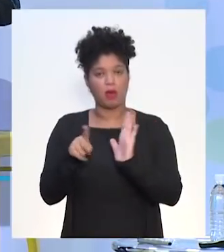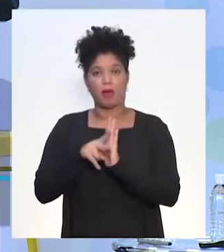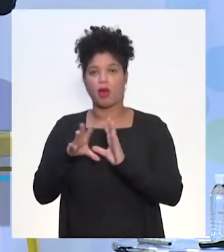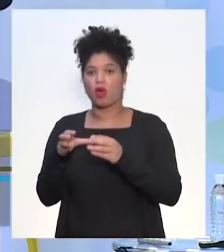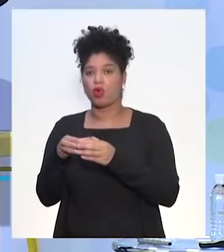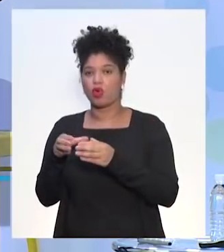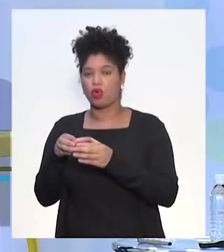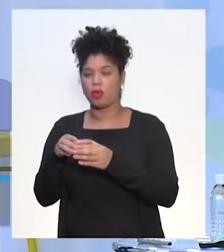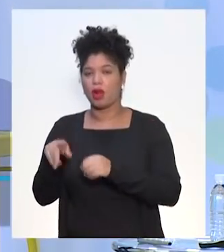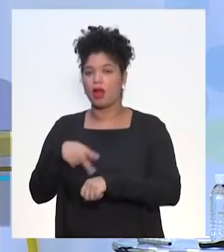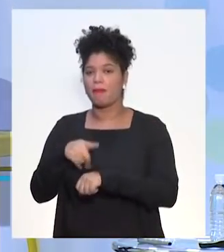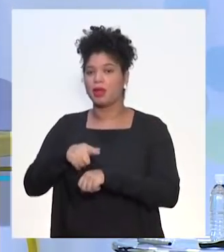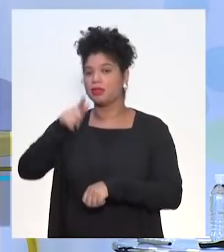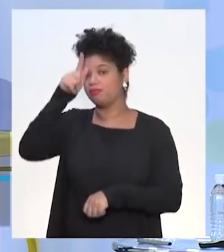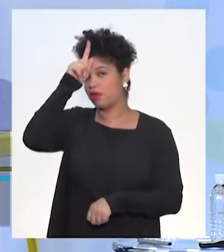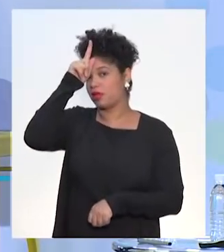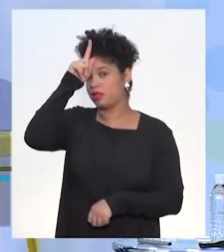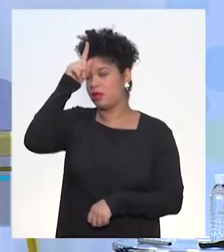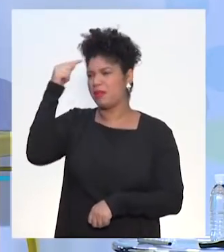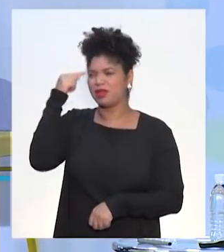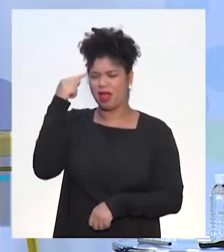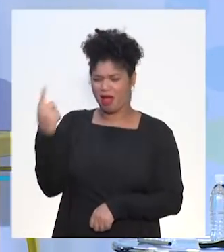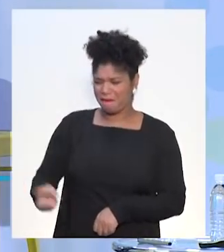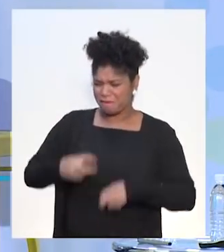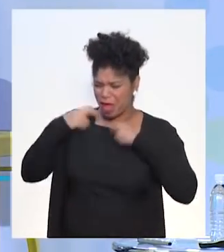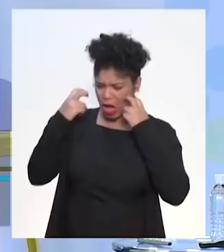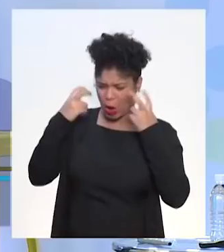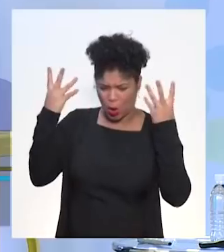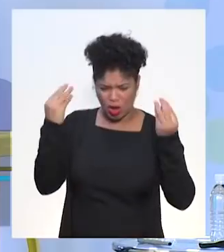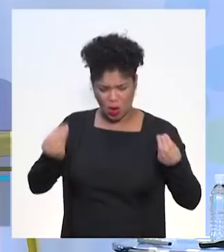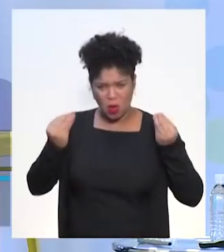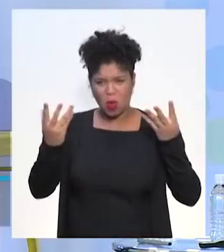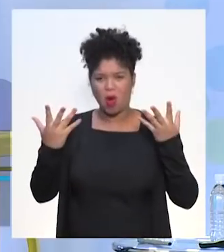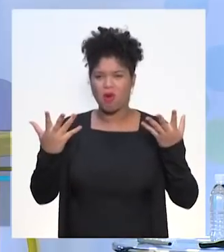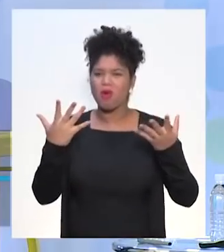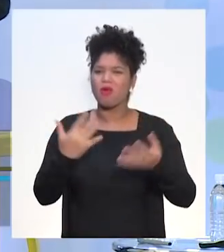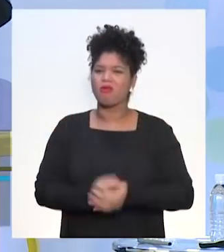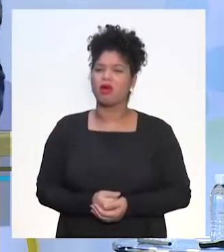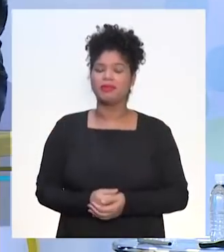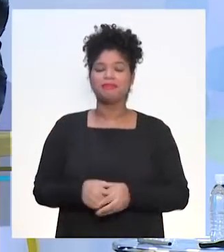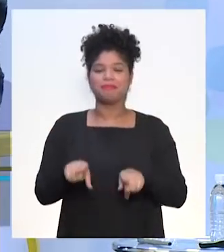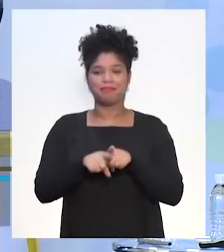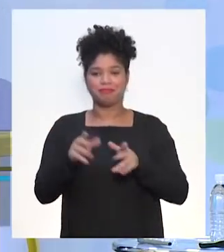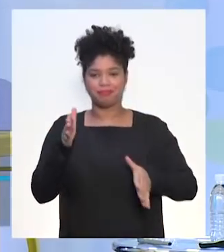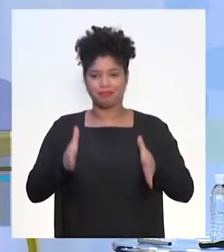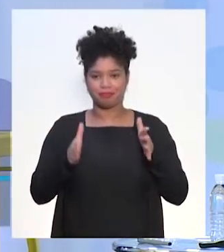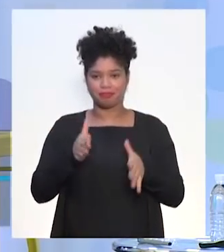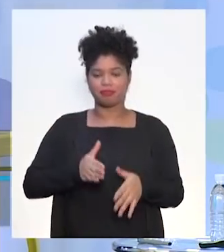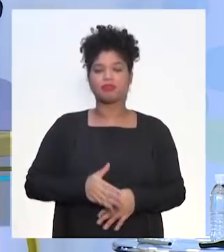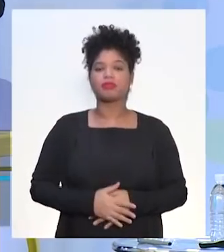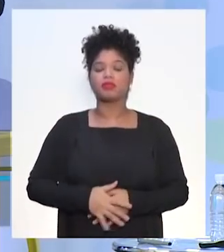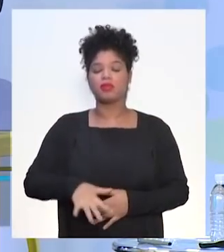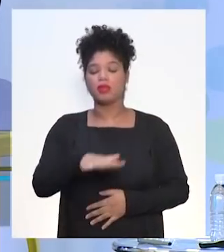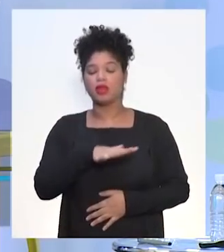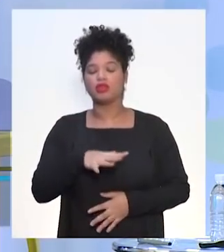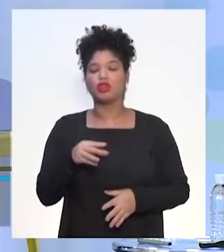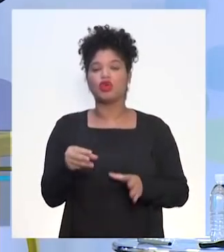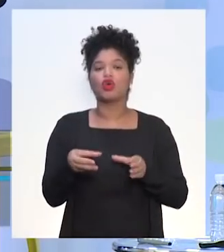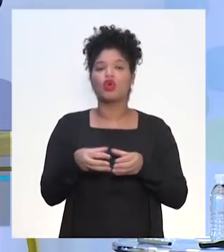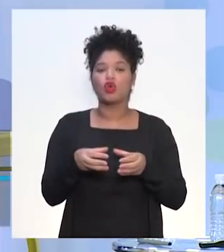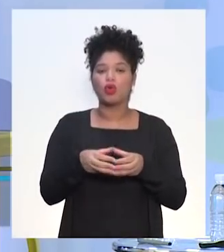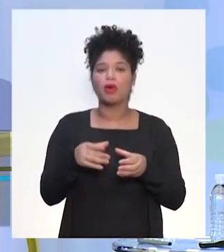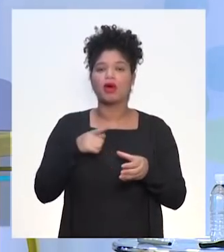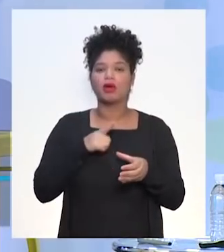visto como uma espécie de humilhação, como, durante esse período, a nação germânica vai viver